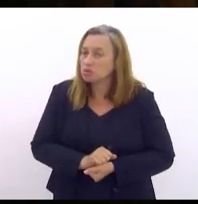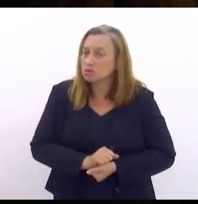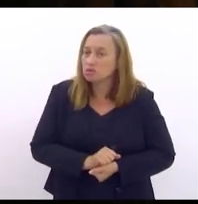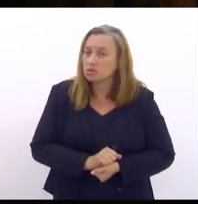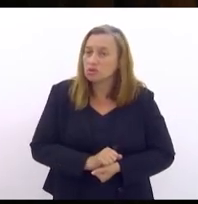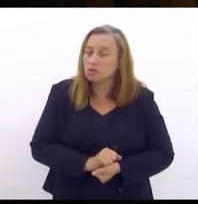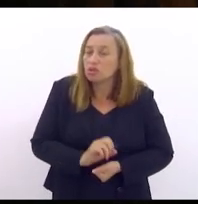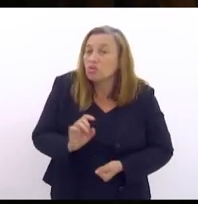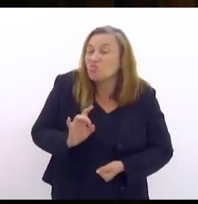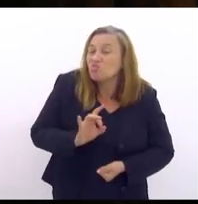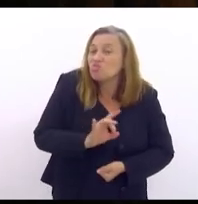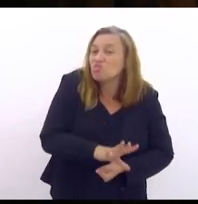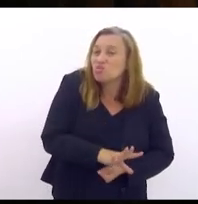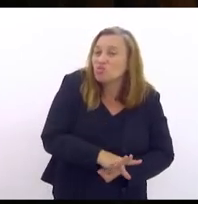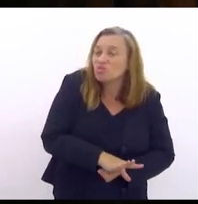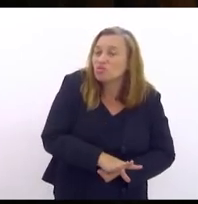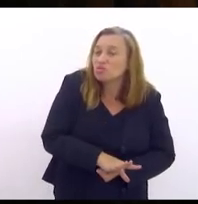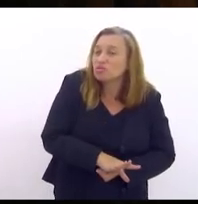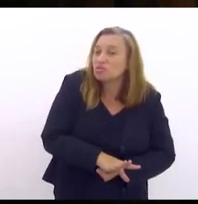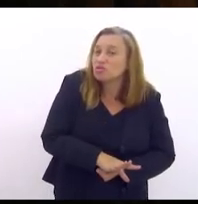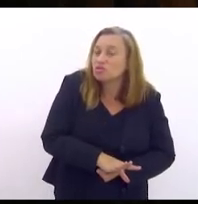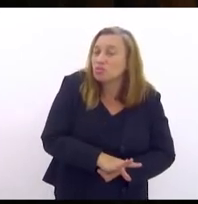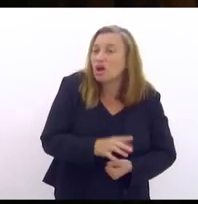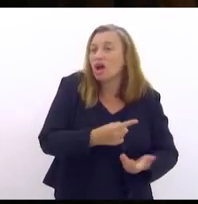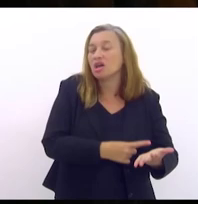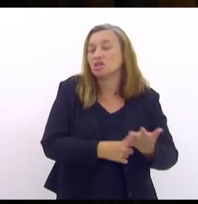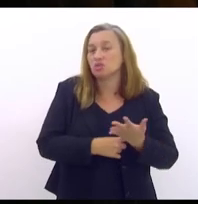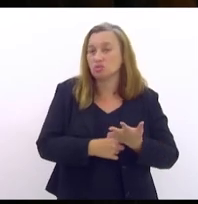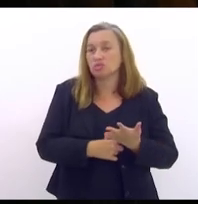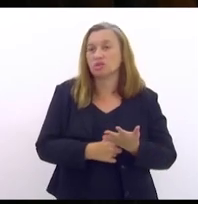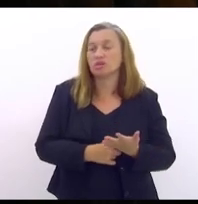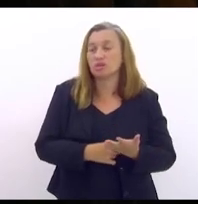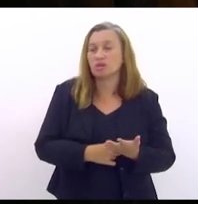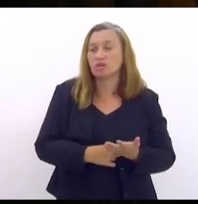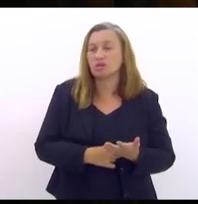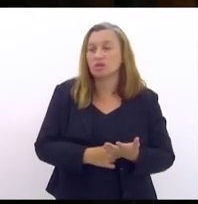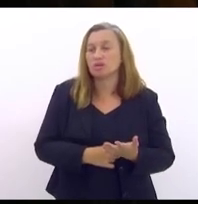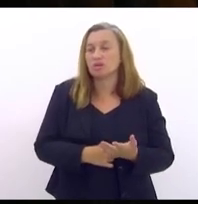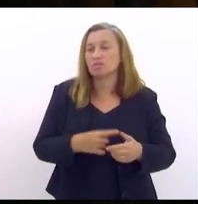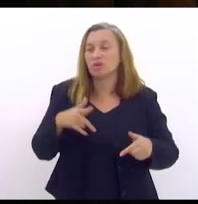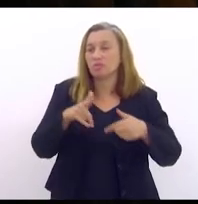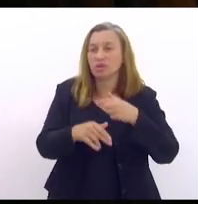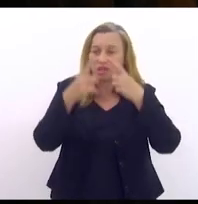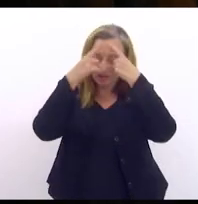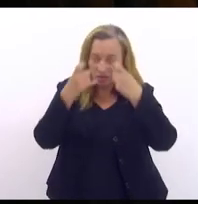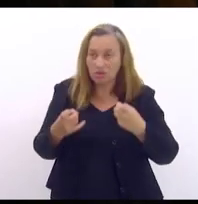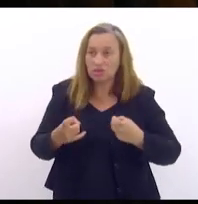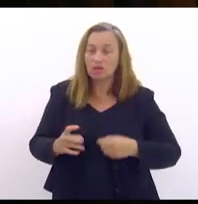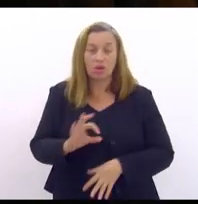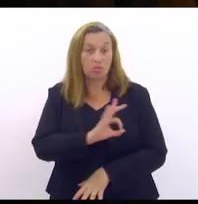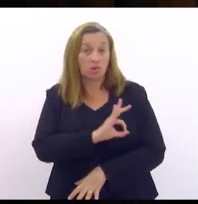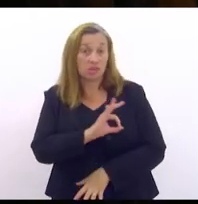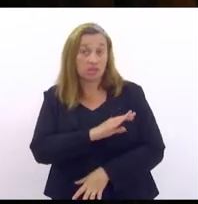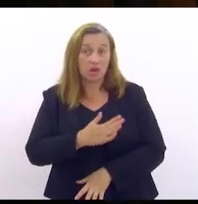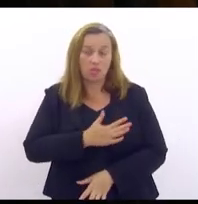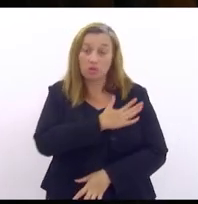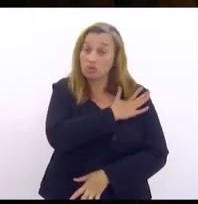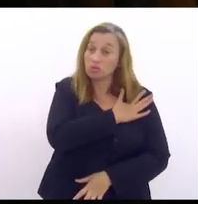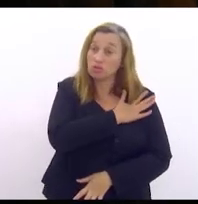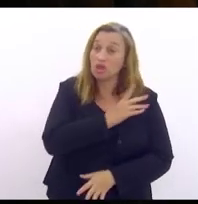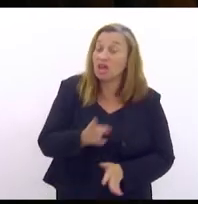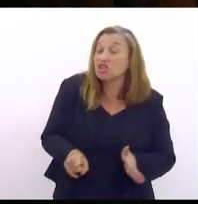nossa última fronteira com o caos. Cabe ao policial militar